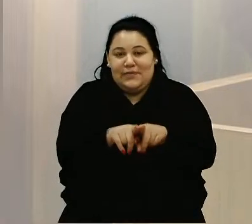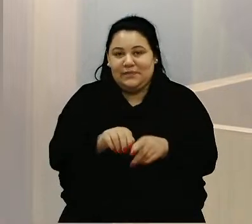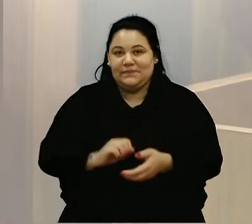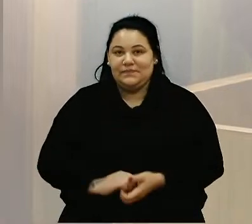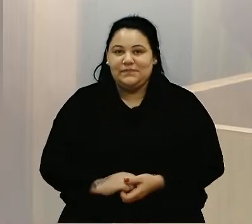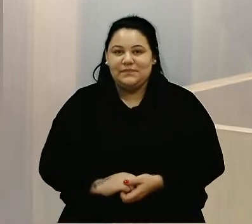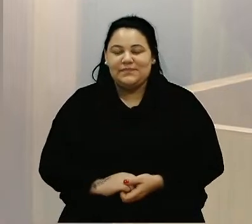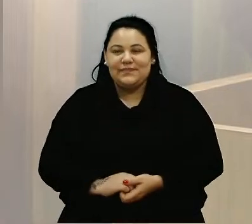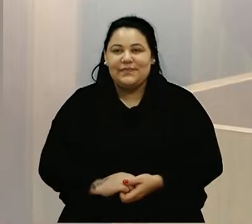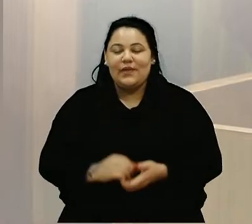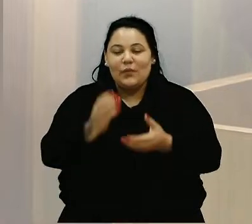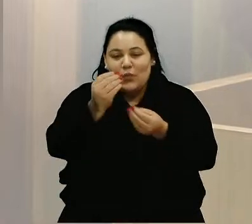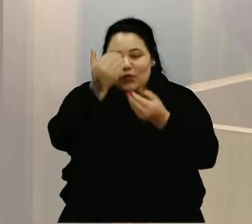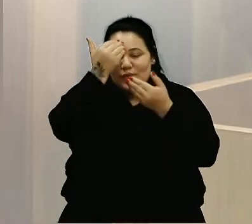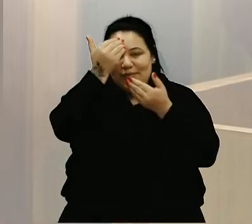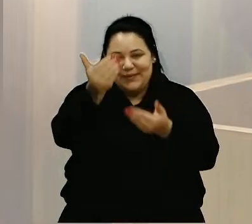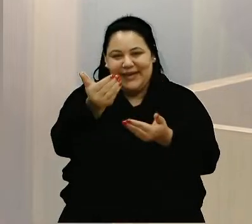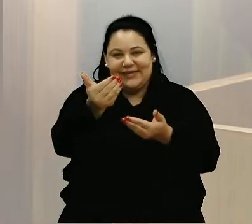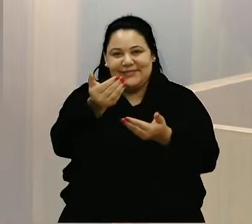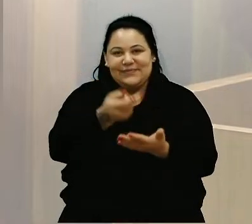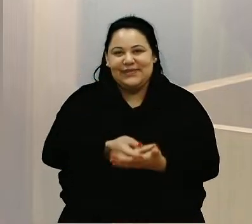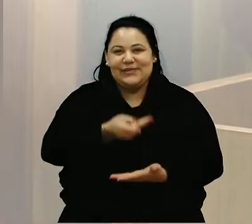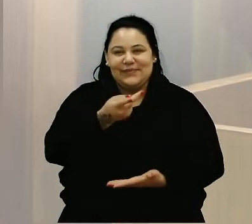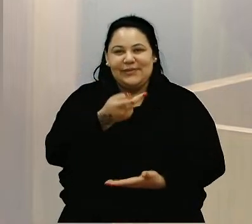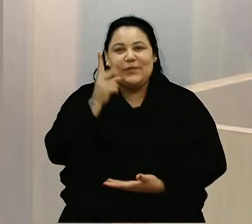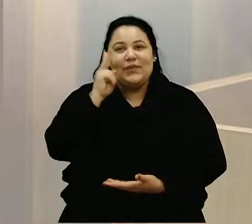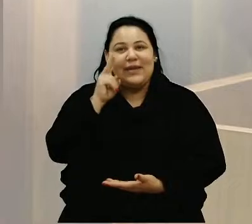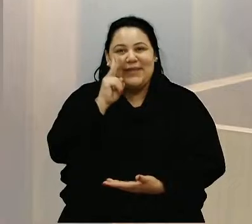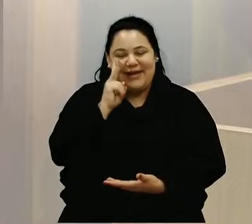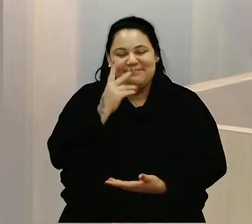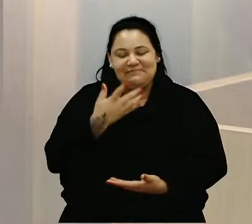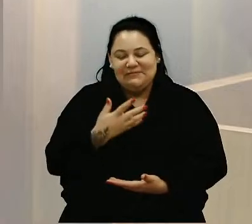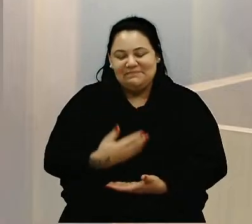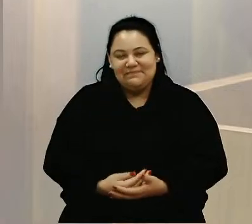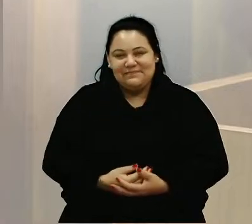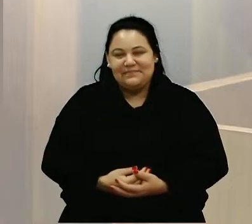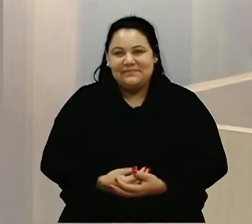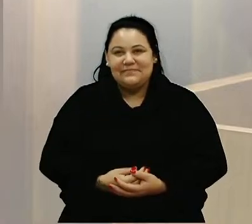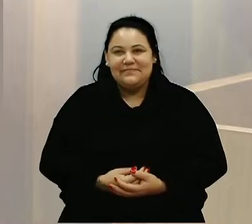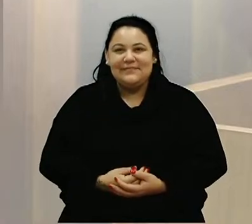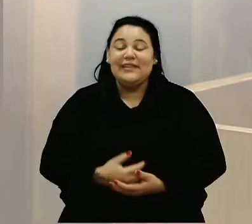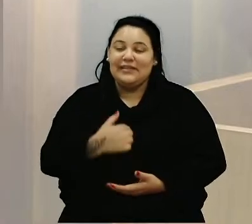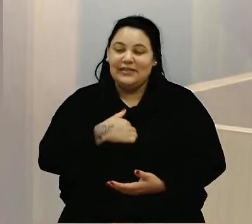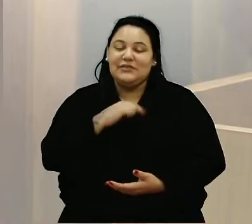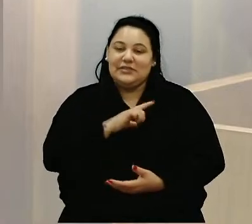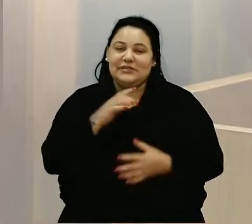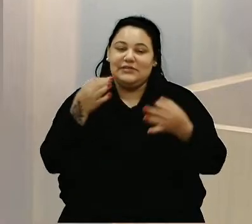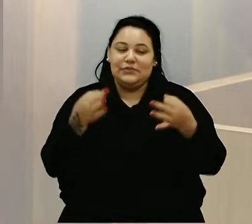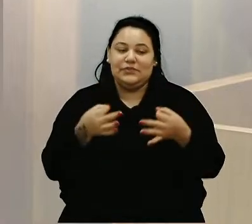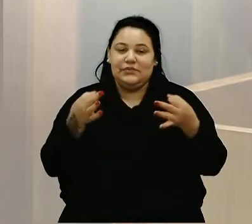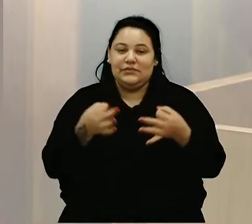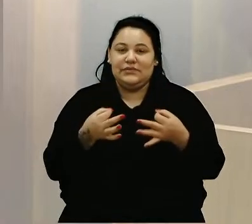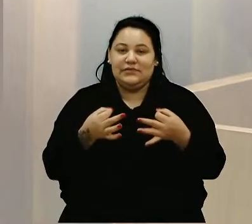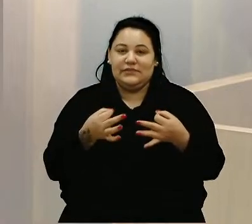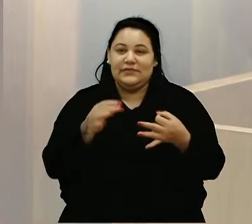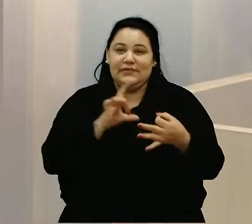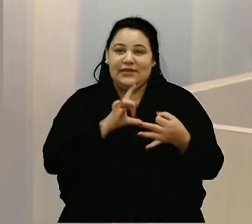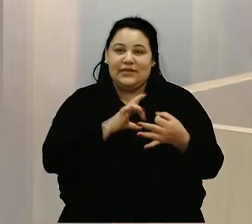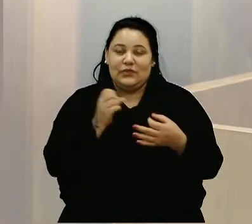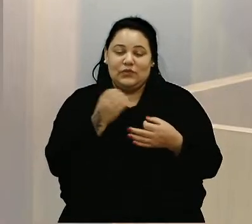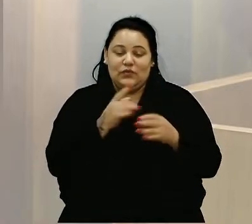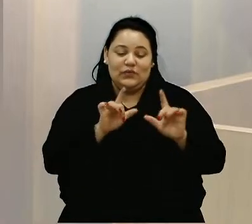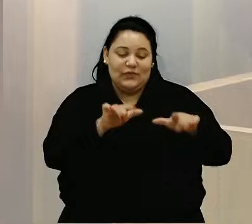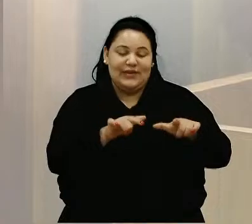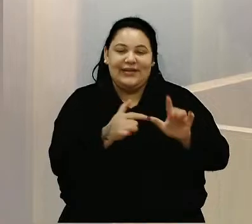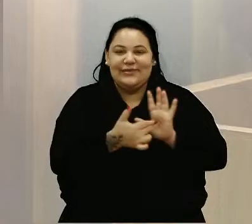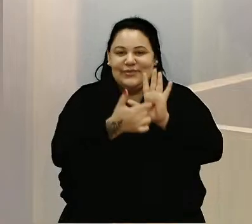Muito obrigado pelo prêmio, pela lembrança, e com certeza esse prêmio vai ter um lugar de destaque dentro da